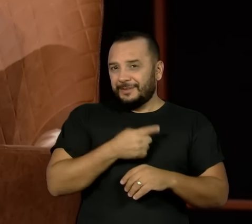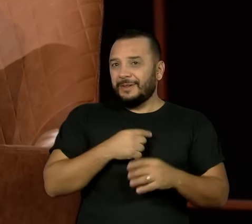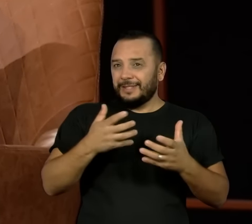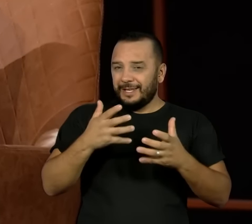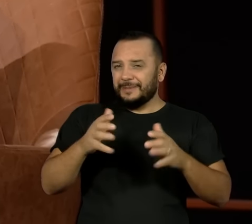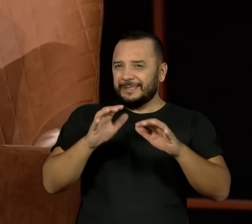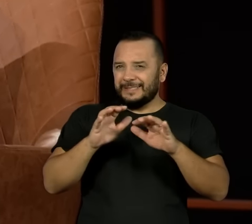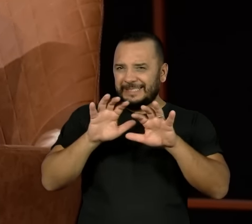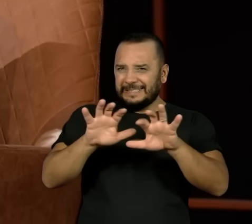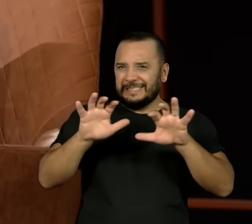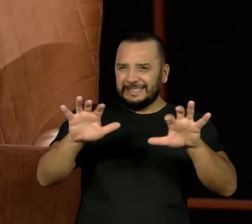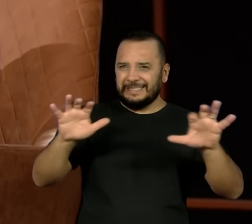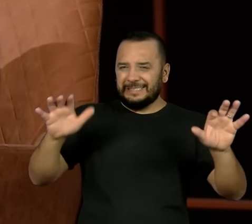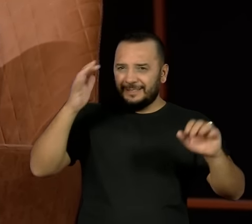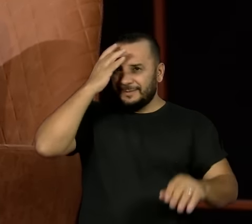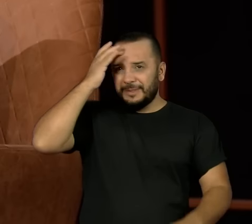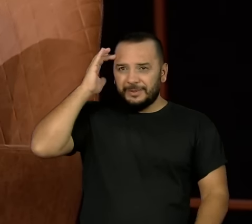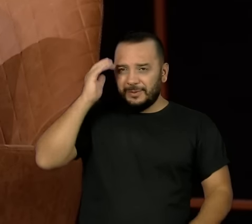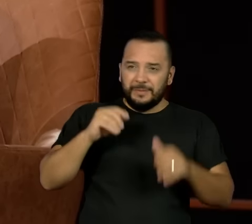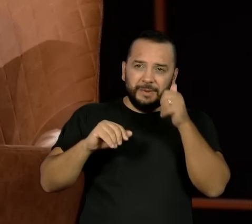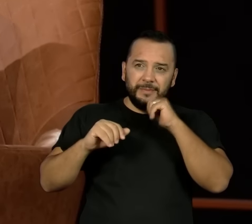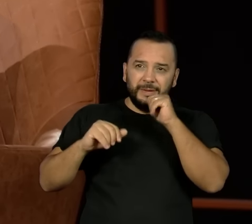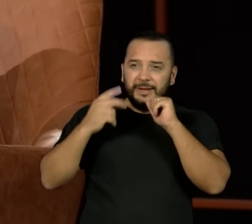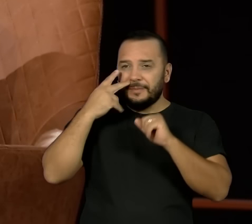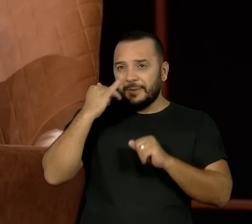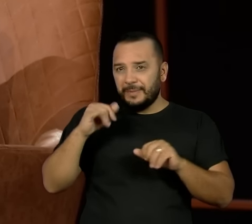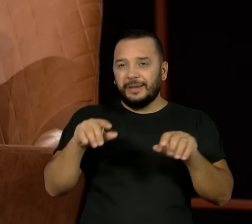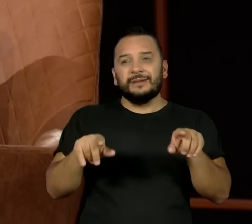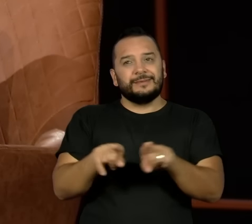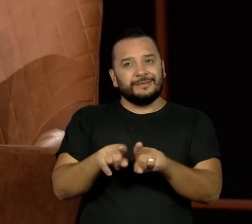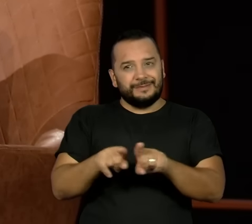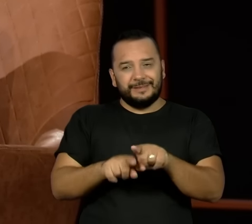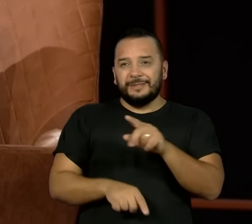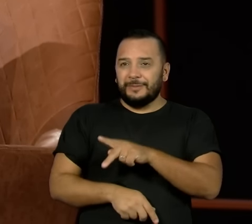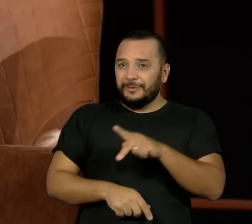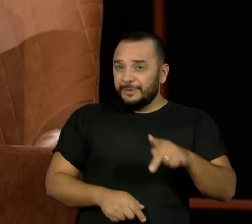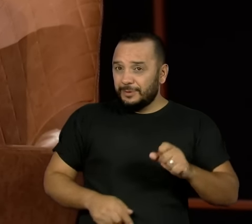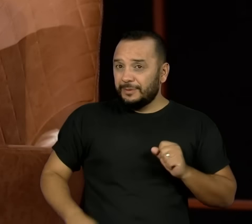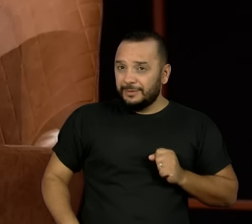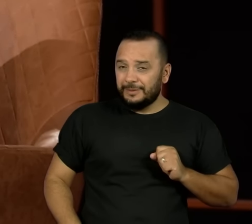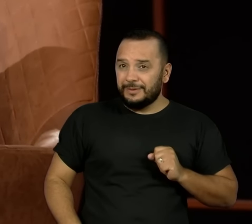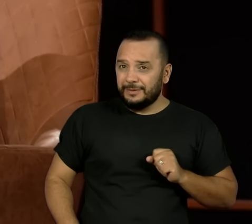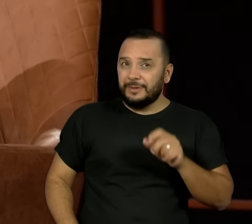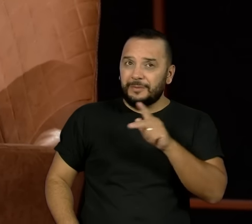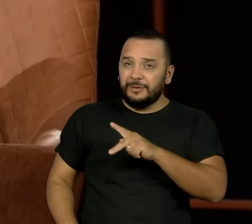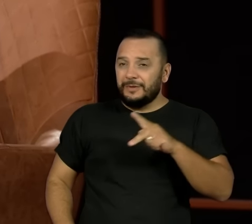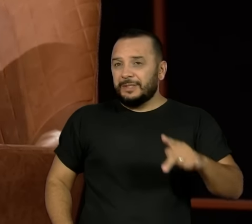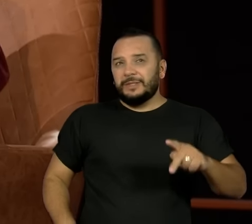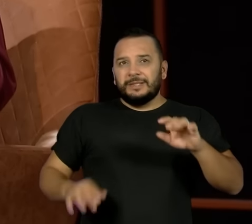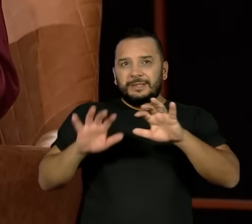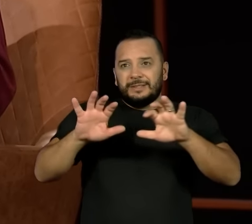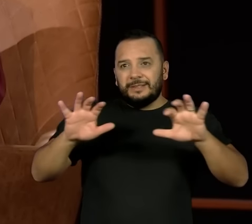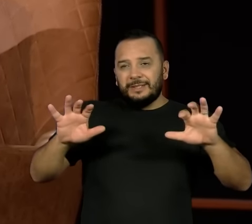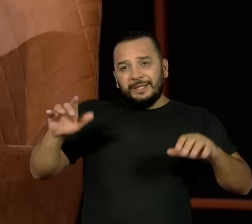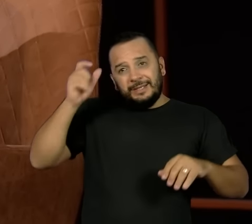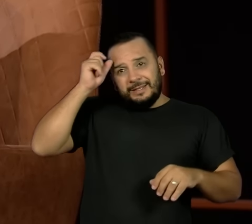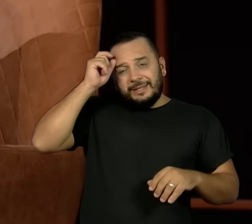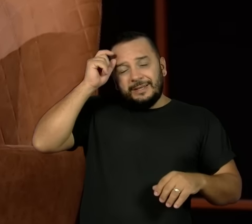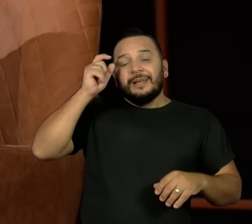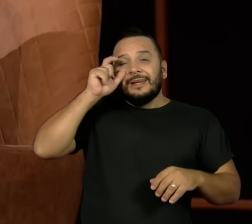pessoas. Sabe, não só mães e pais, mas até professores. Tá? Nós atingimos essa gente que está interessada em cultura,